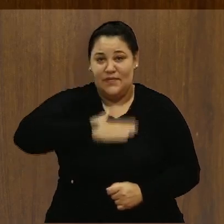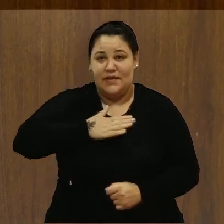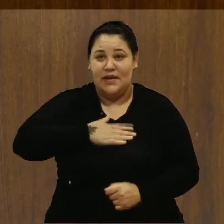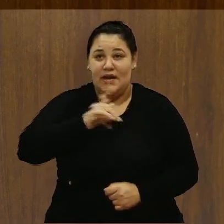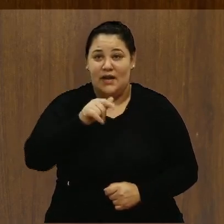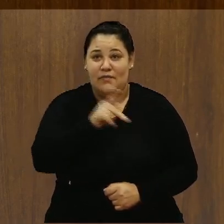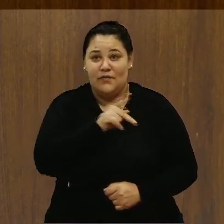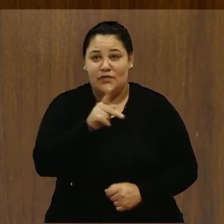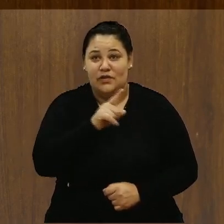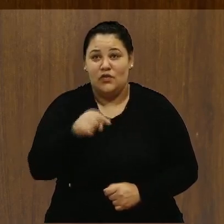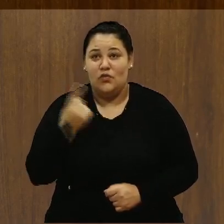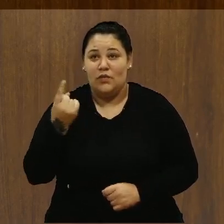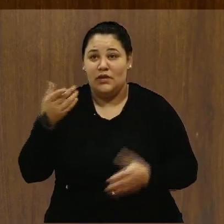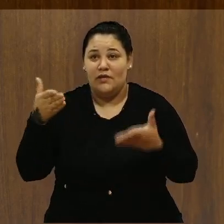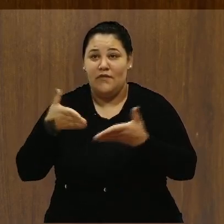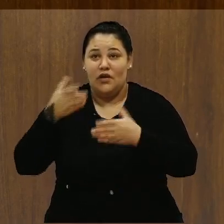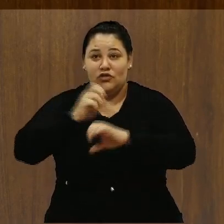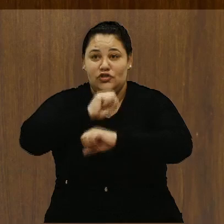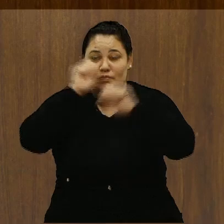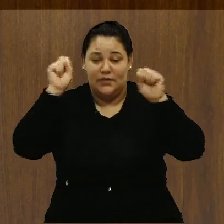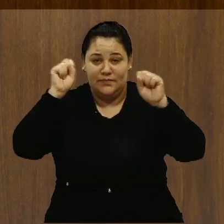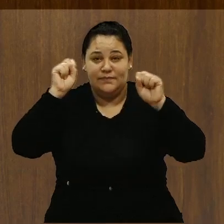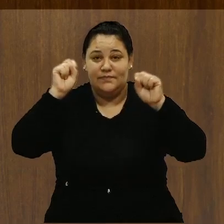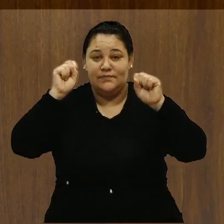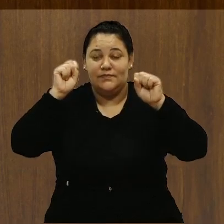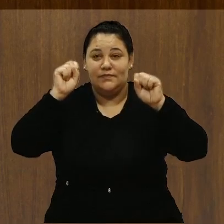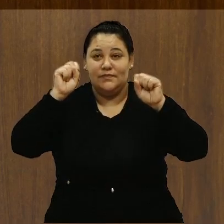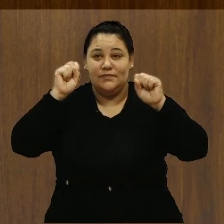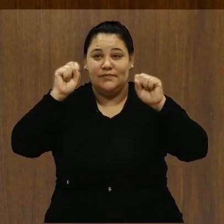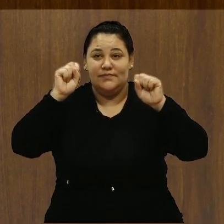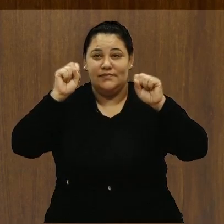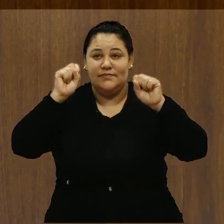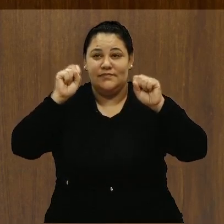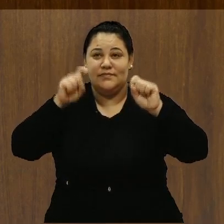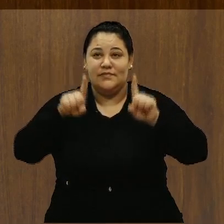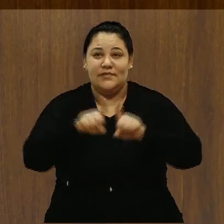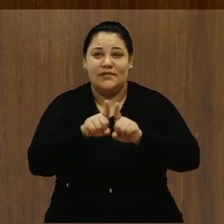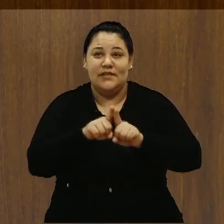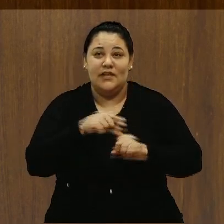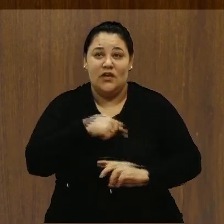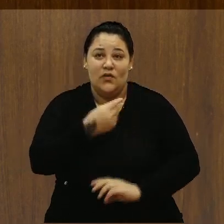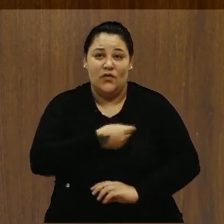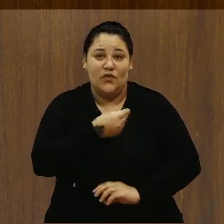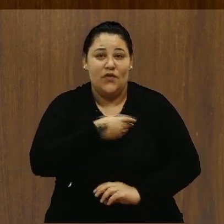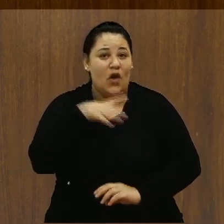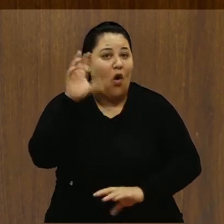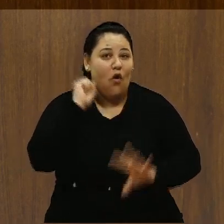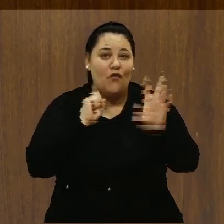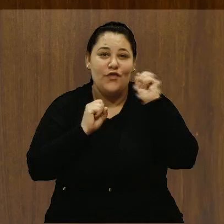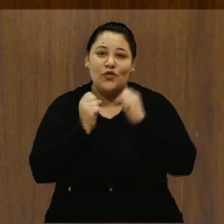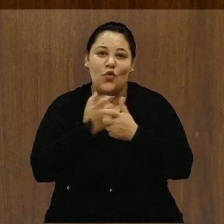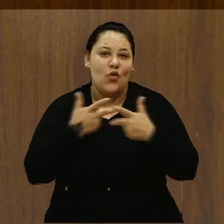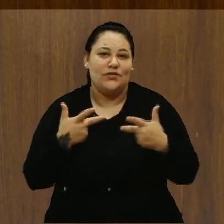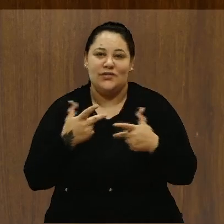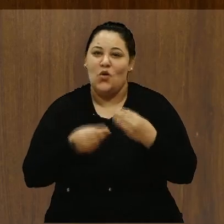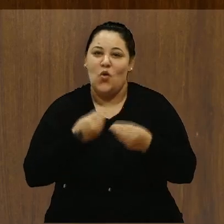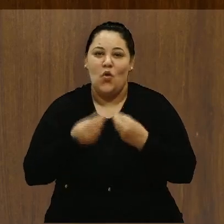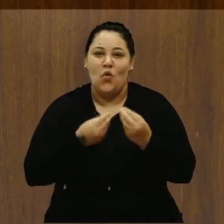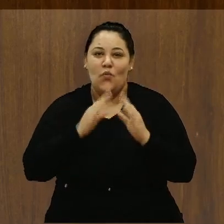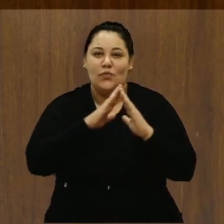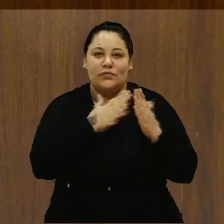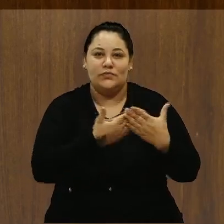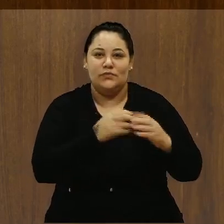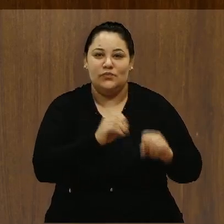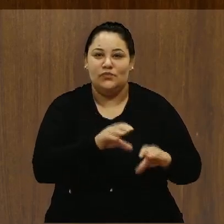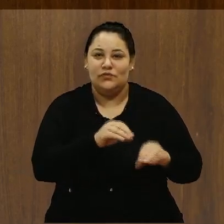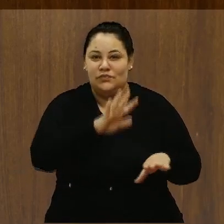uma, inclusive, estava aqui hoje pela manhã, e eu vivi ouvindo relatos de como era a educação no município nos anos 80. Quando a